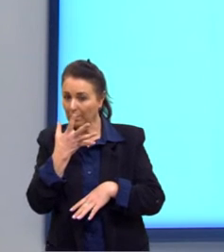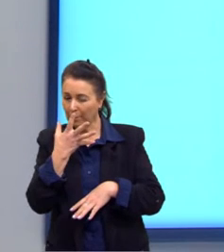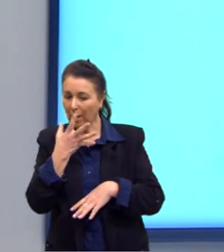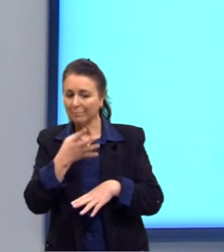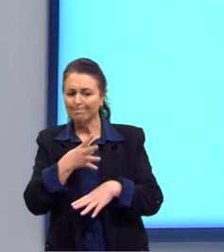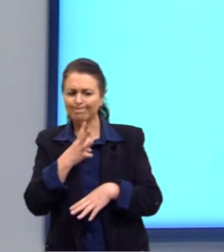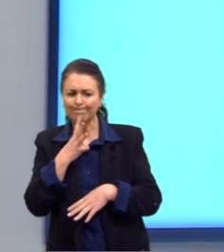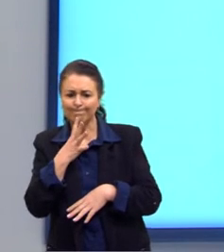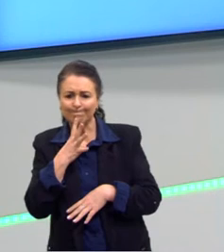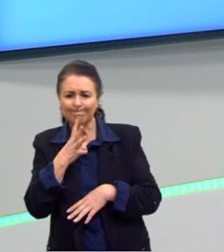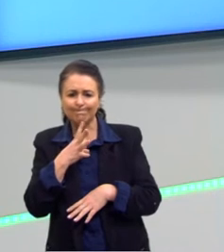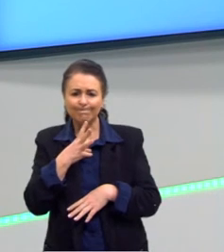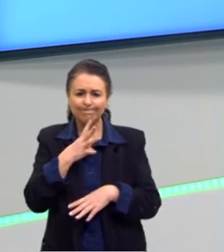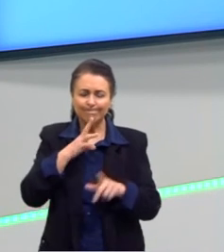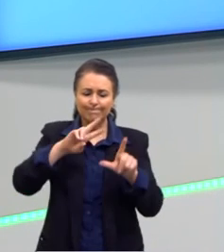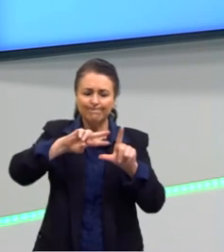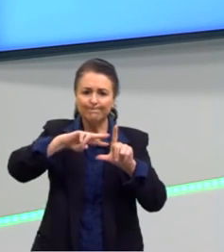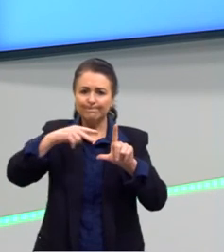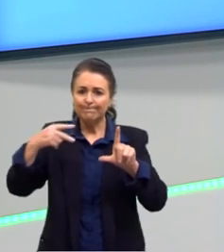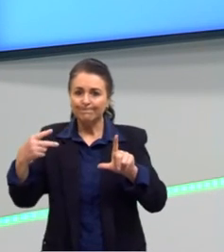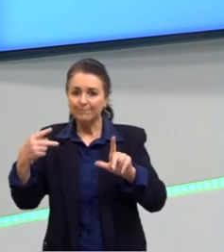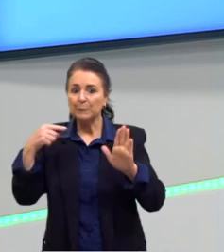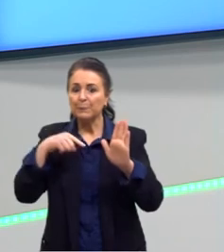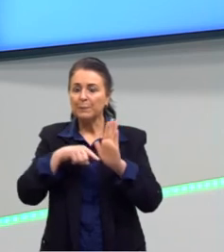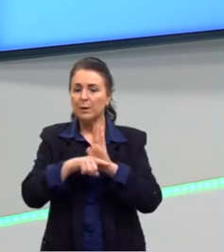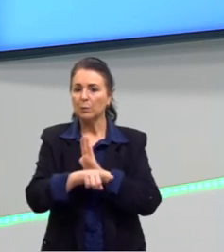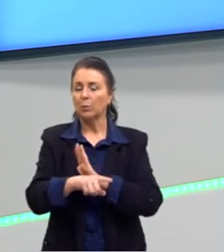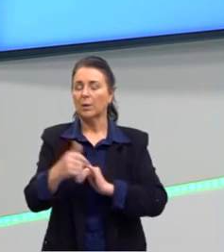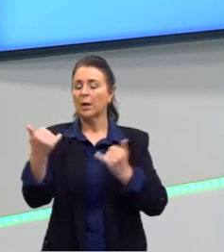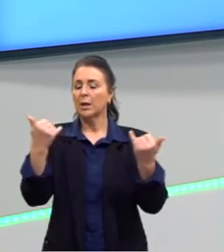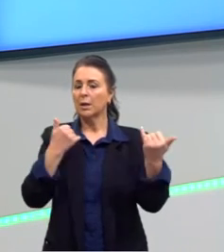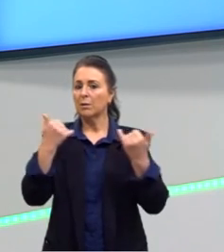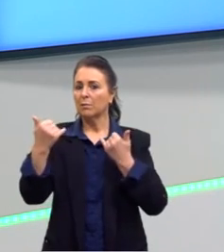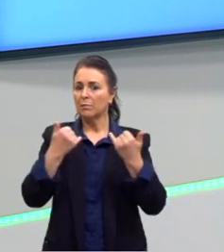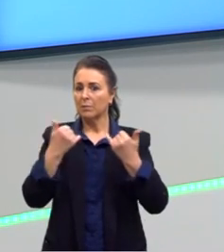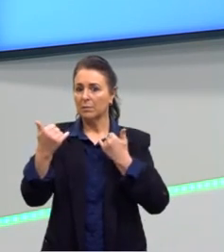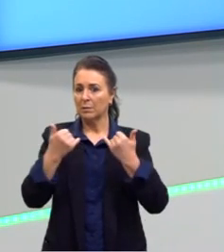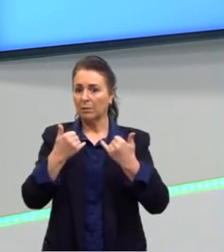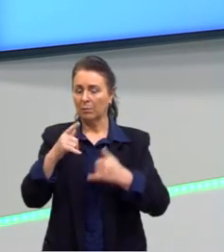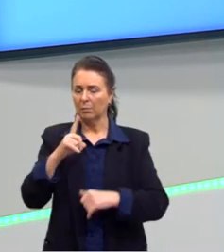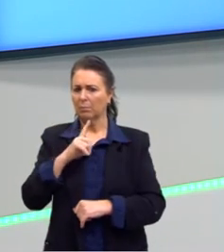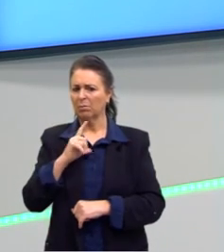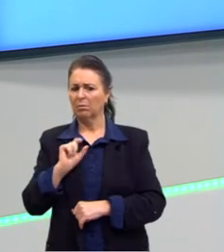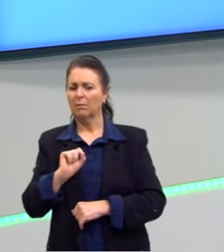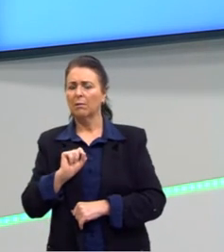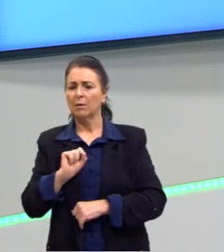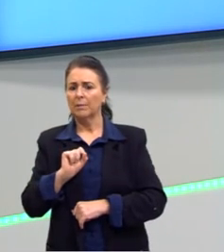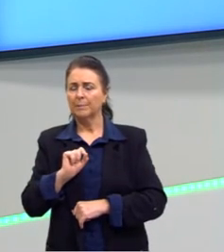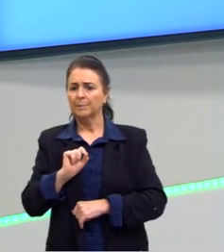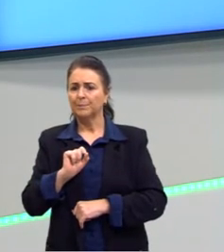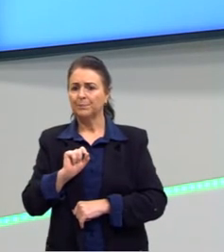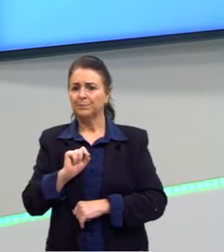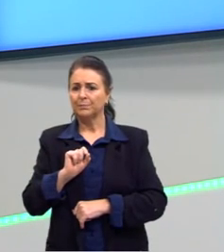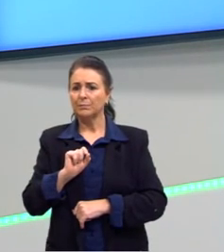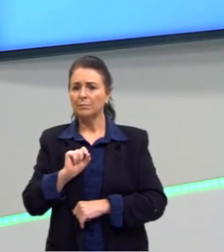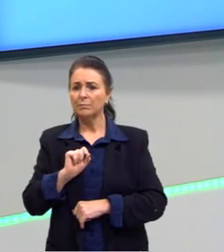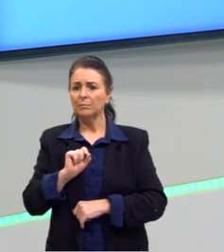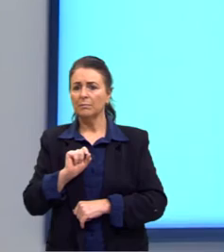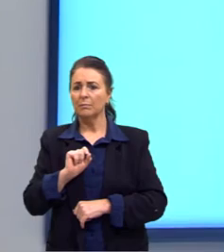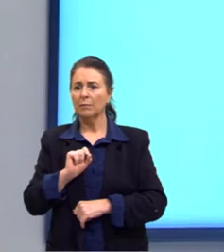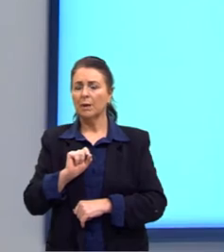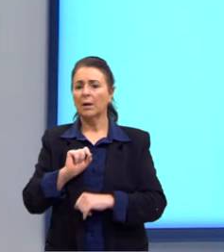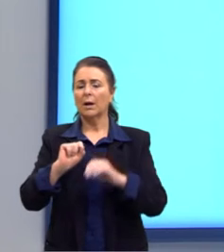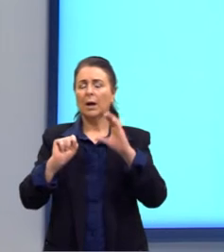com ele então o que que a questão nos deu a questão nos deu então que a